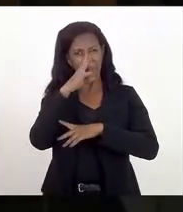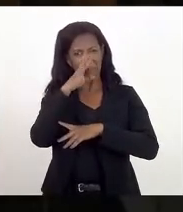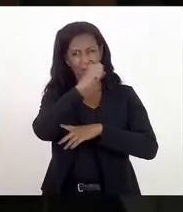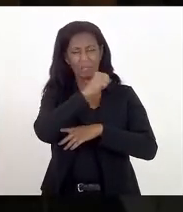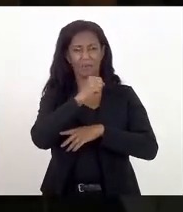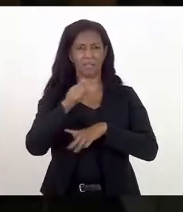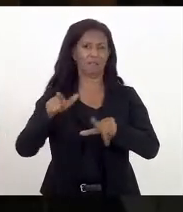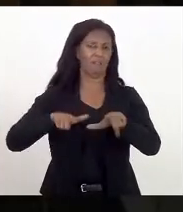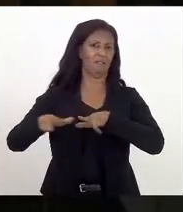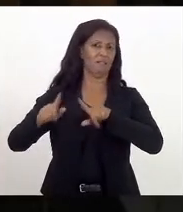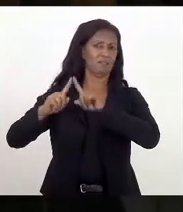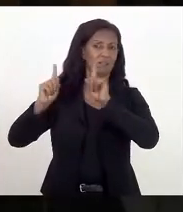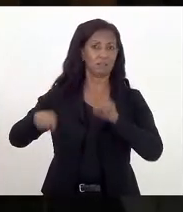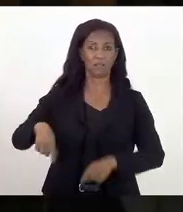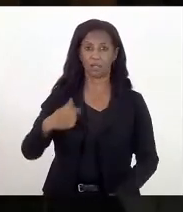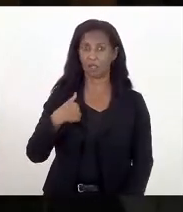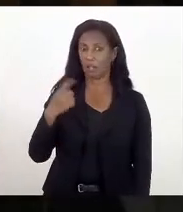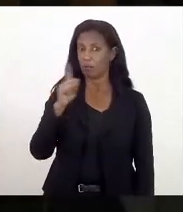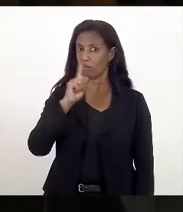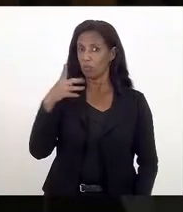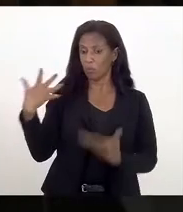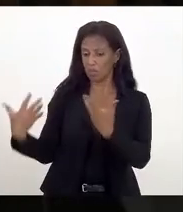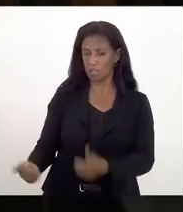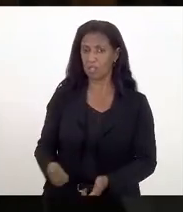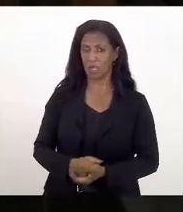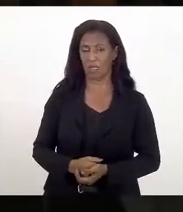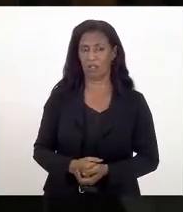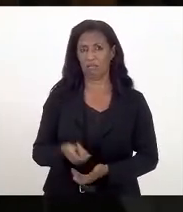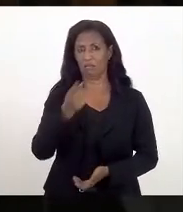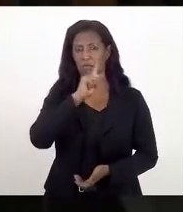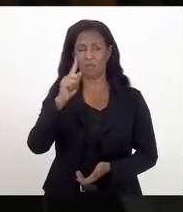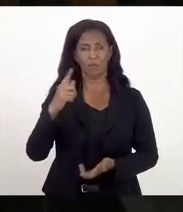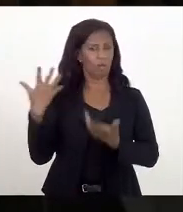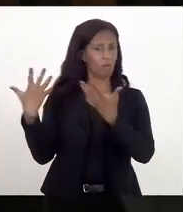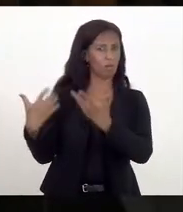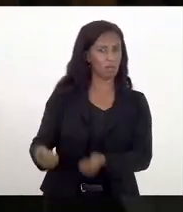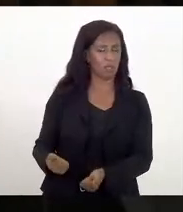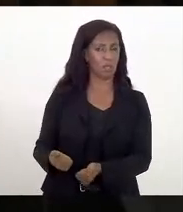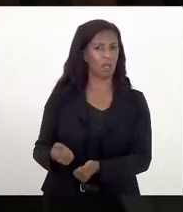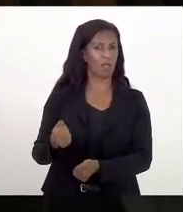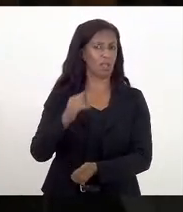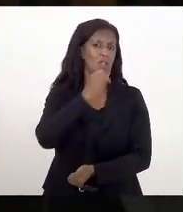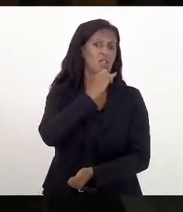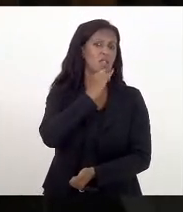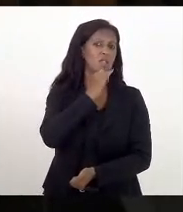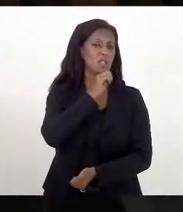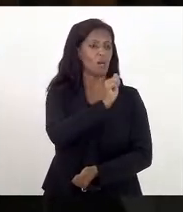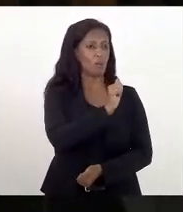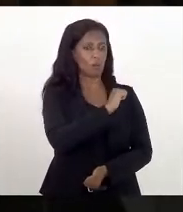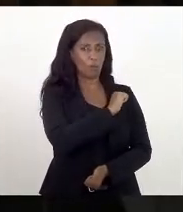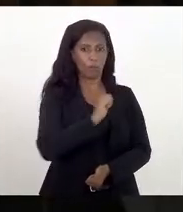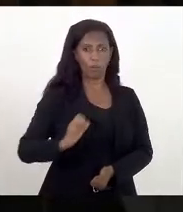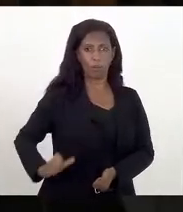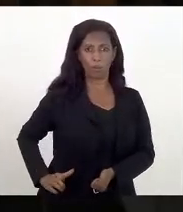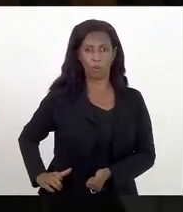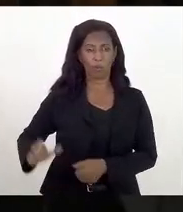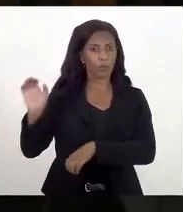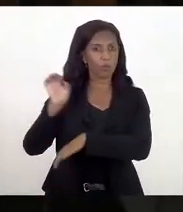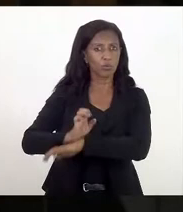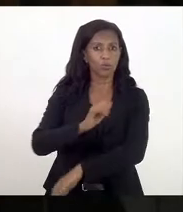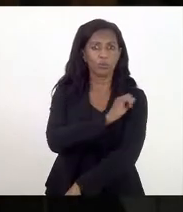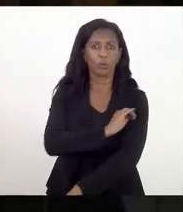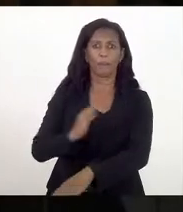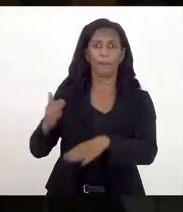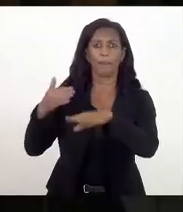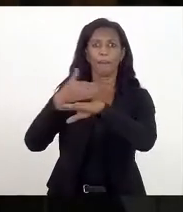serviço público. Nós não vamos deixar barato. Nós não vamos permitir, por exemplo, deputado André Ciliano, que o Estado do Rio de Janeiro